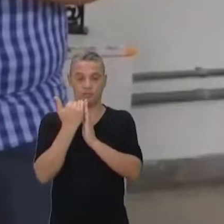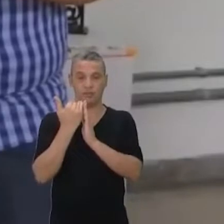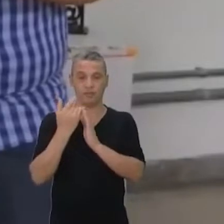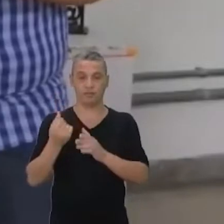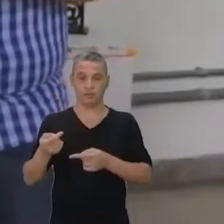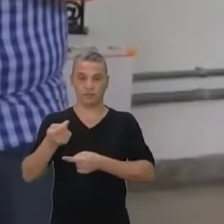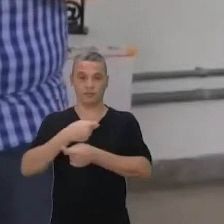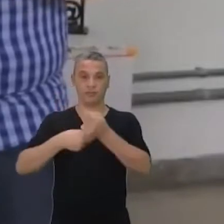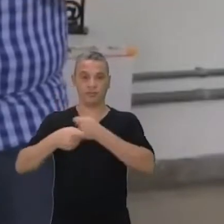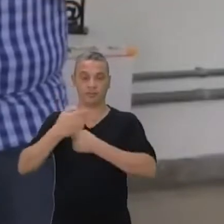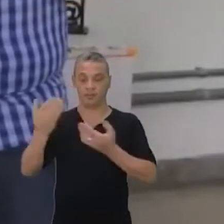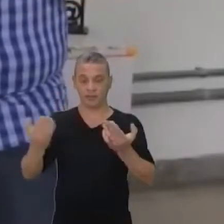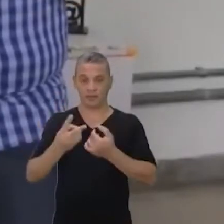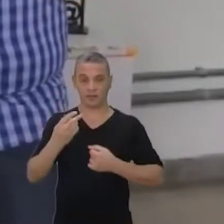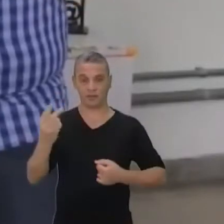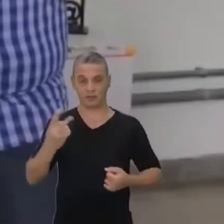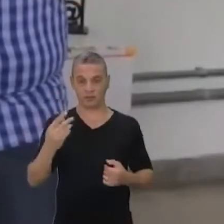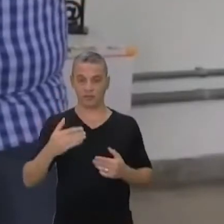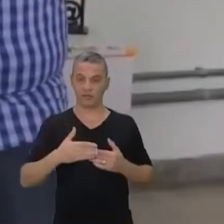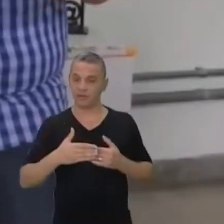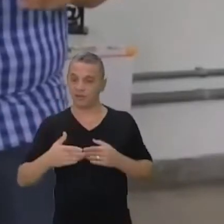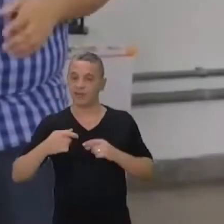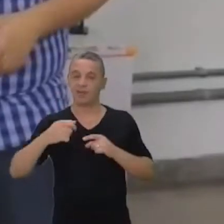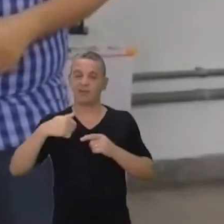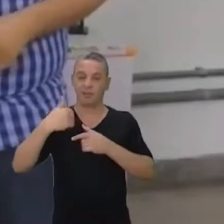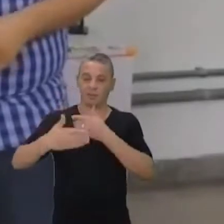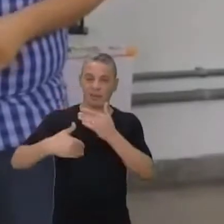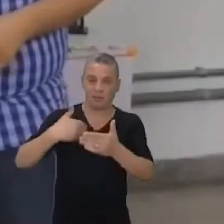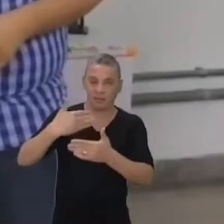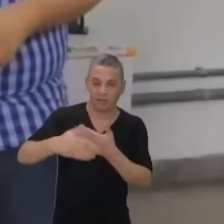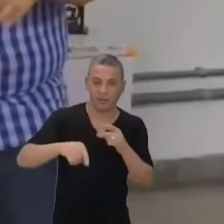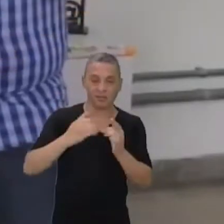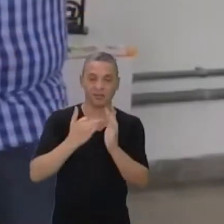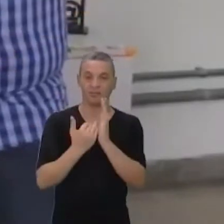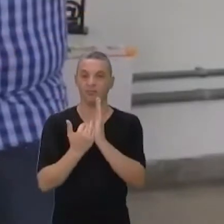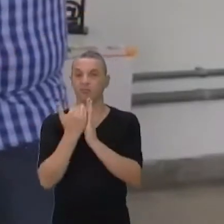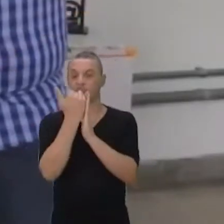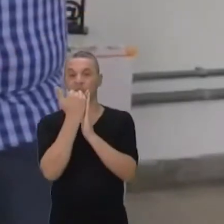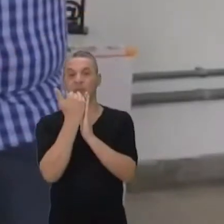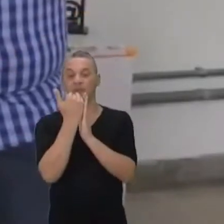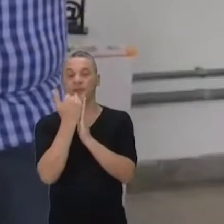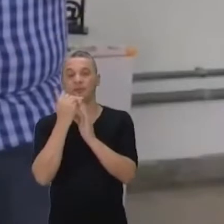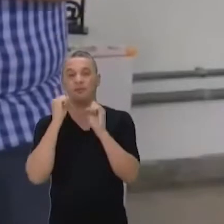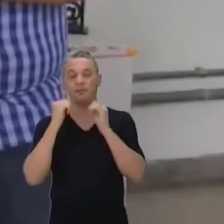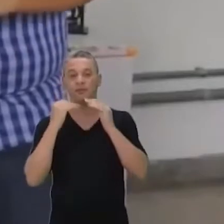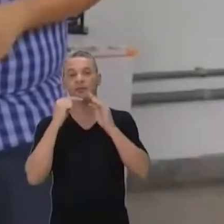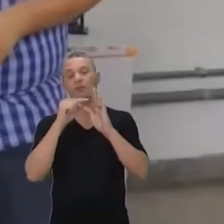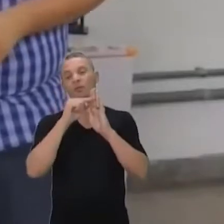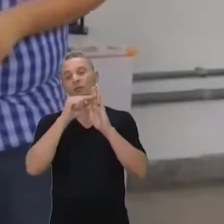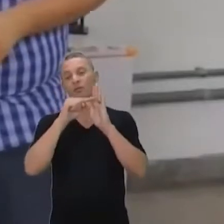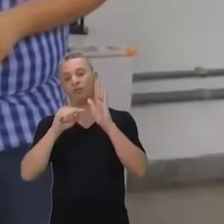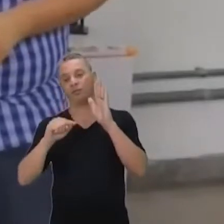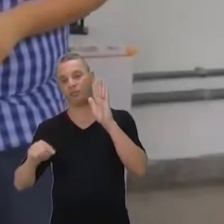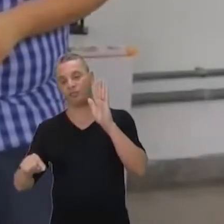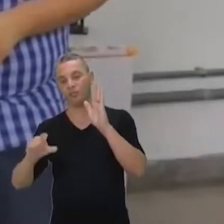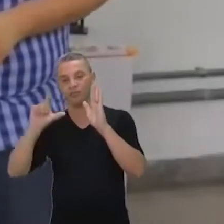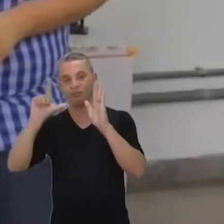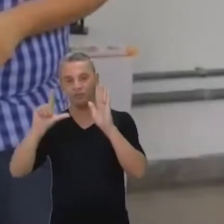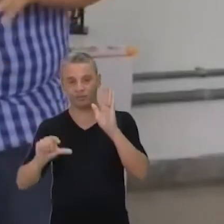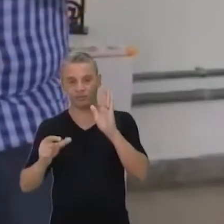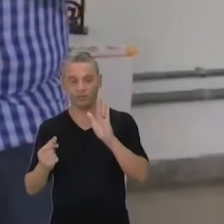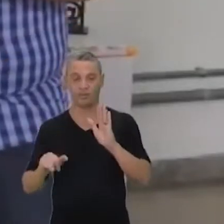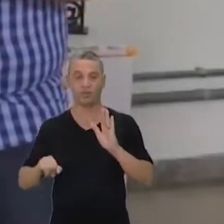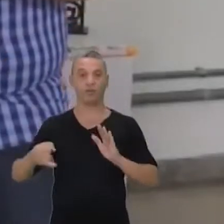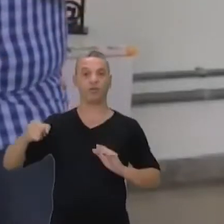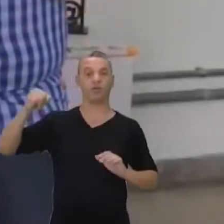Selic desse ano. A tendência é que depois dessa última elevação, a gente tenha uma queda nessa taxa básica de